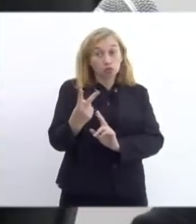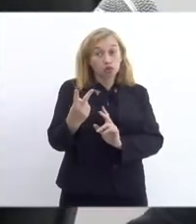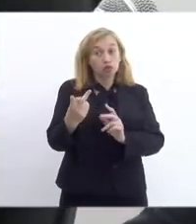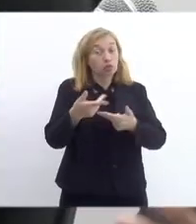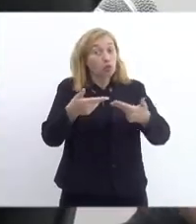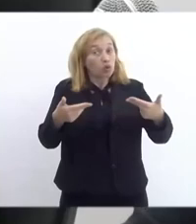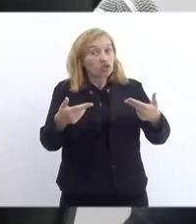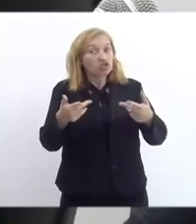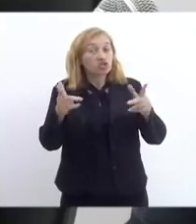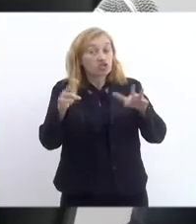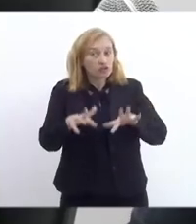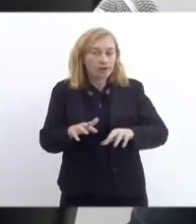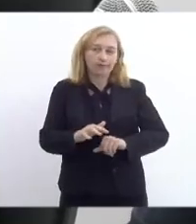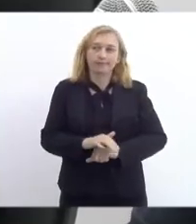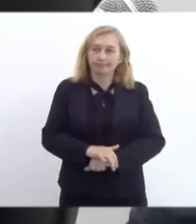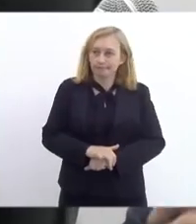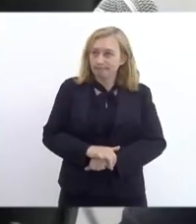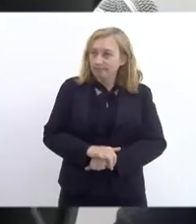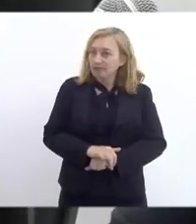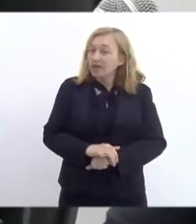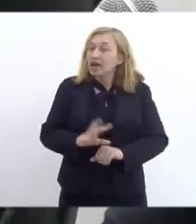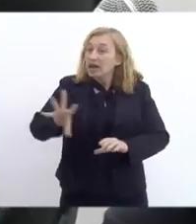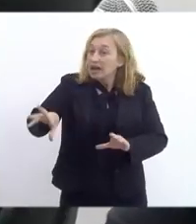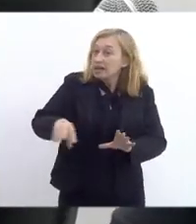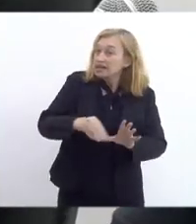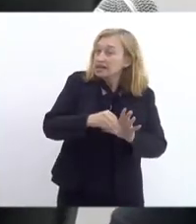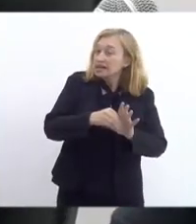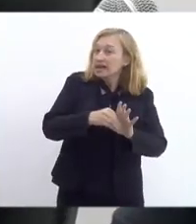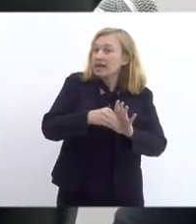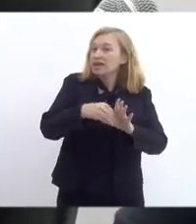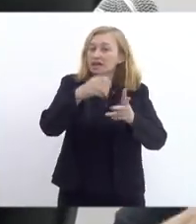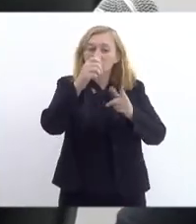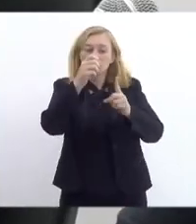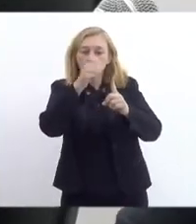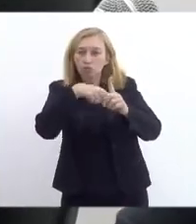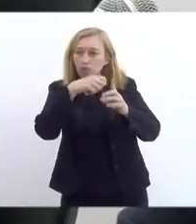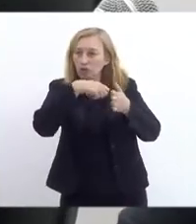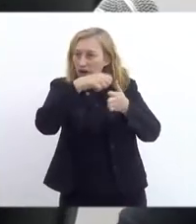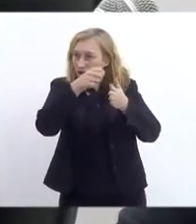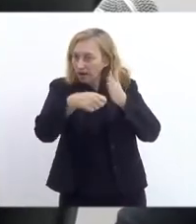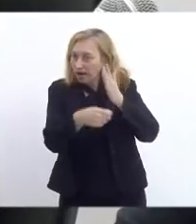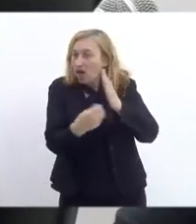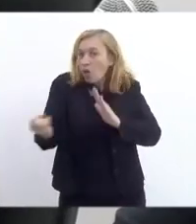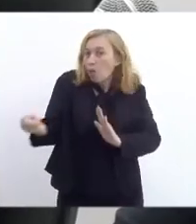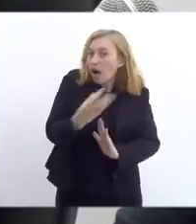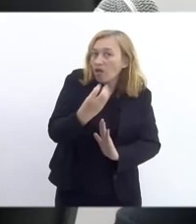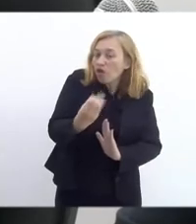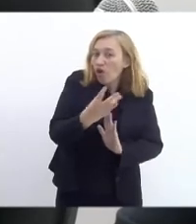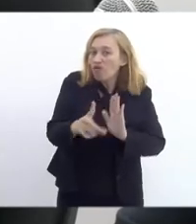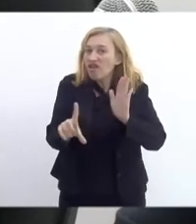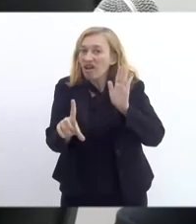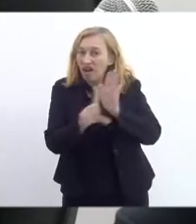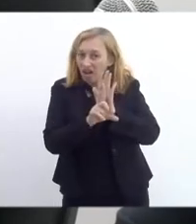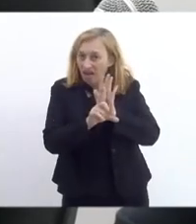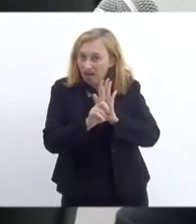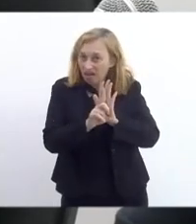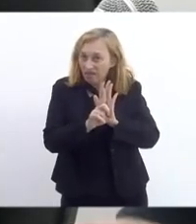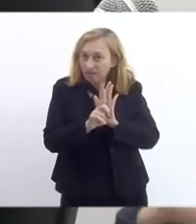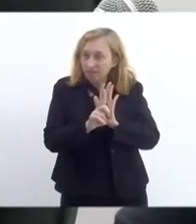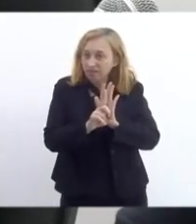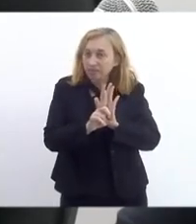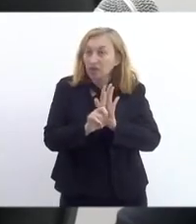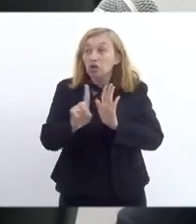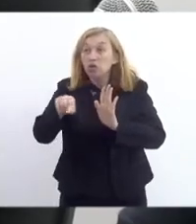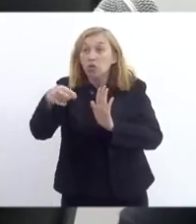diferentes. Não. Ele insere no calendário. É uma nova lei inserindo no calendário. Um outro dia.